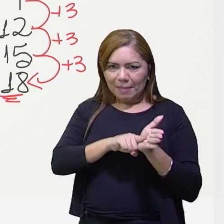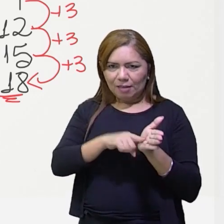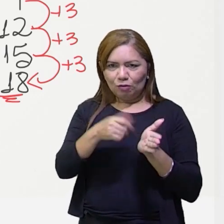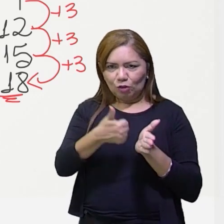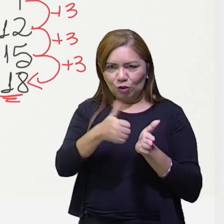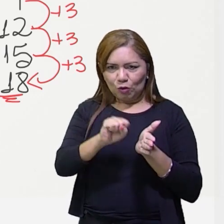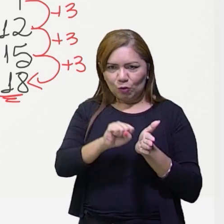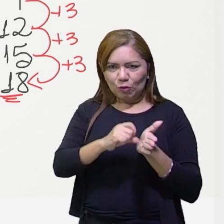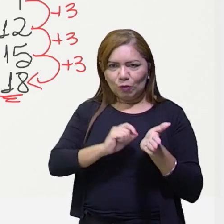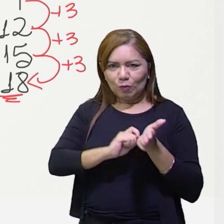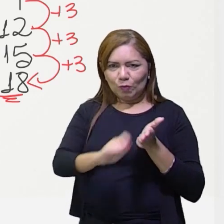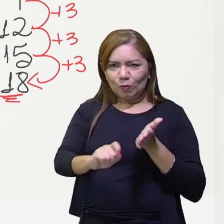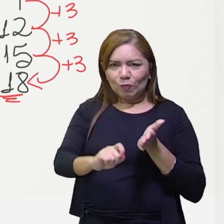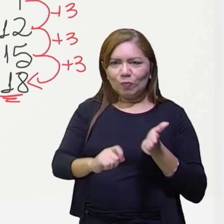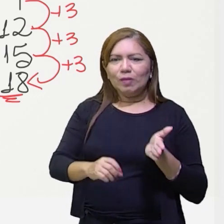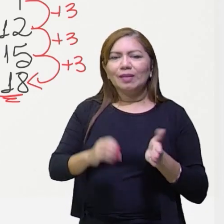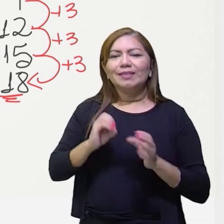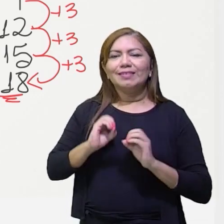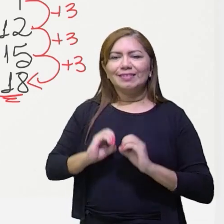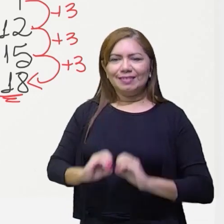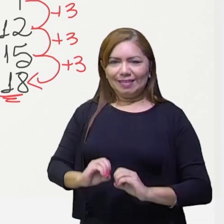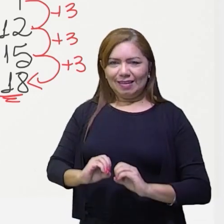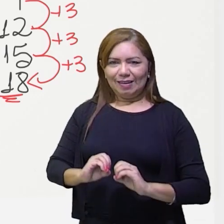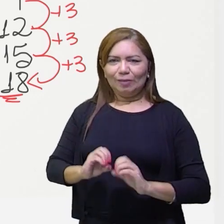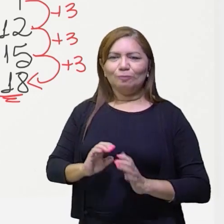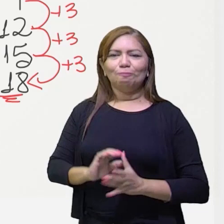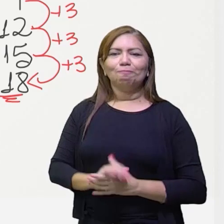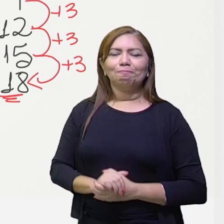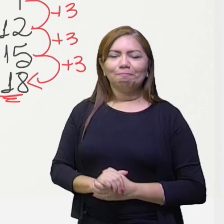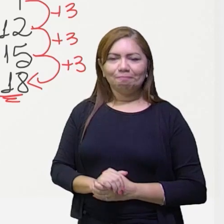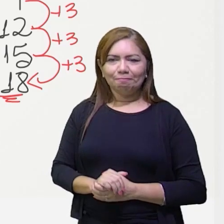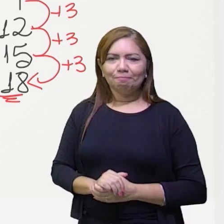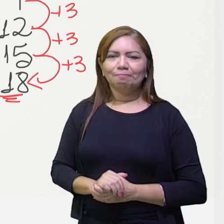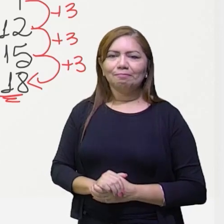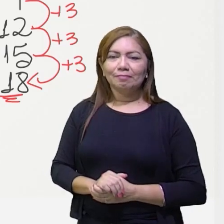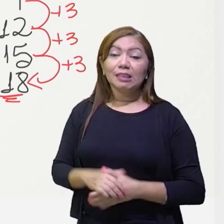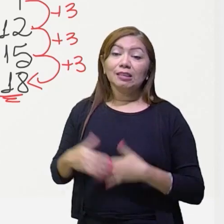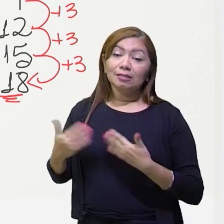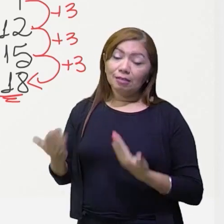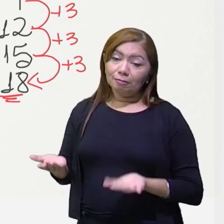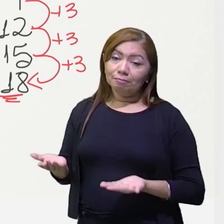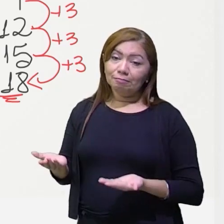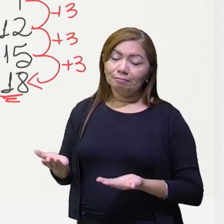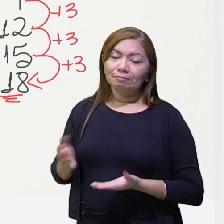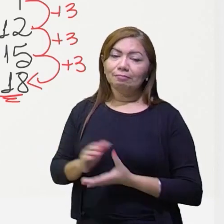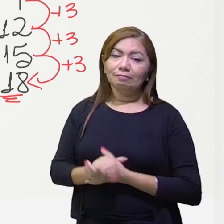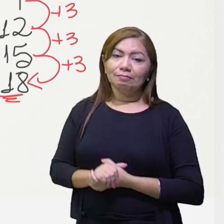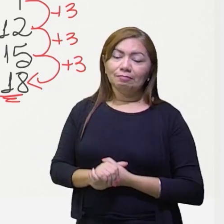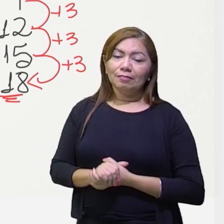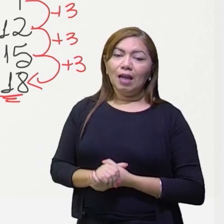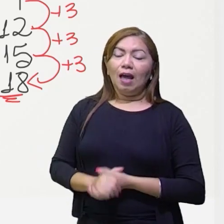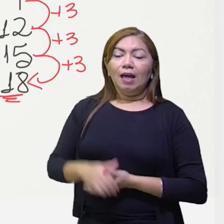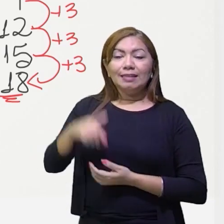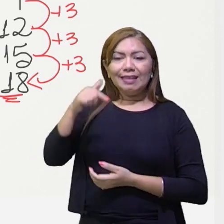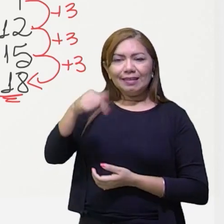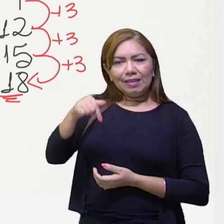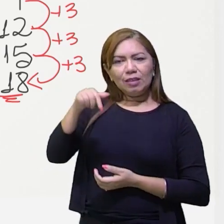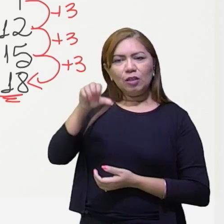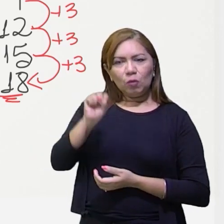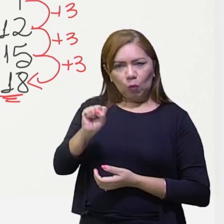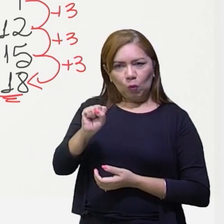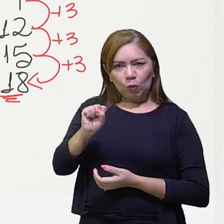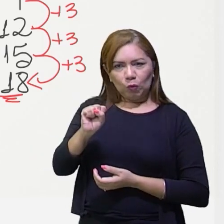18 menos 18 é igual a quanto? 0. Então, Sabrina comprou 78